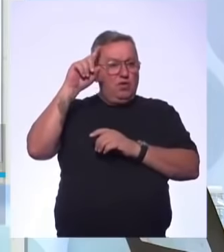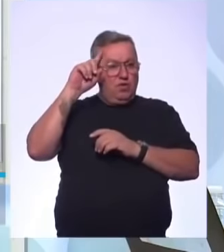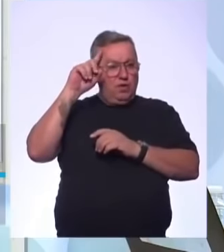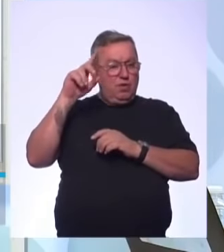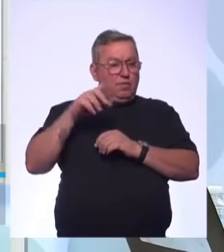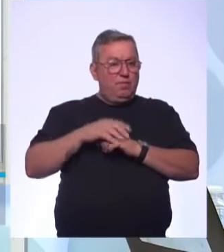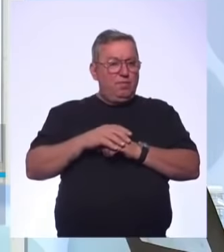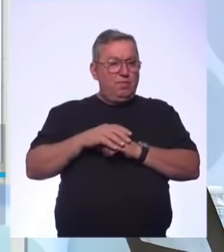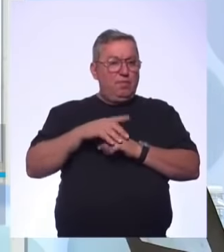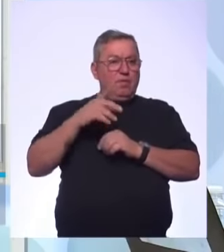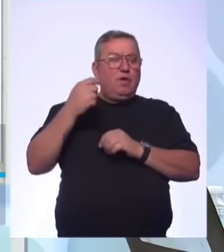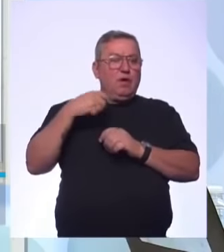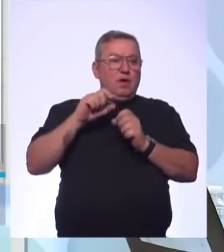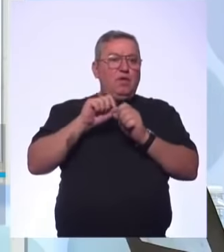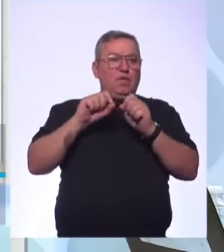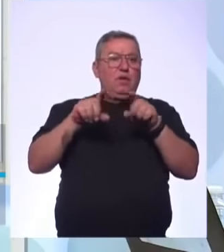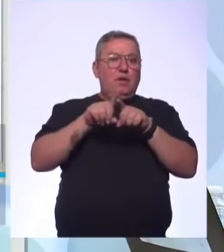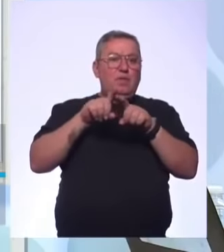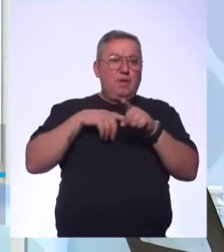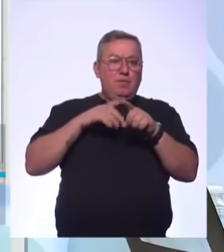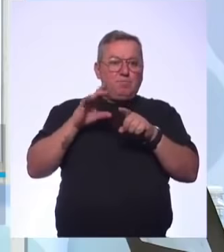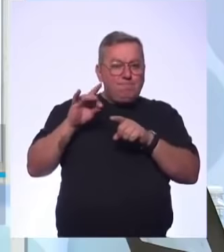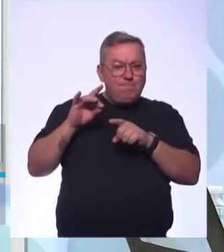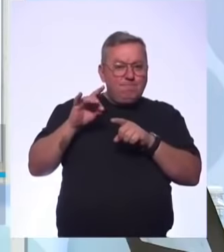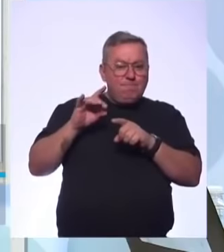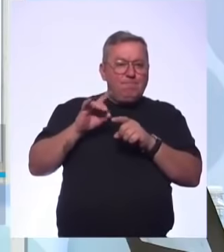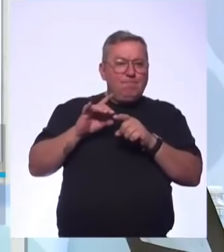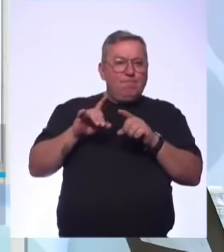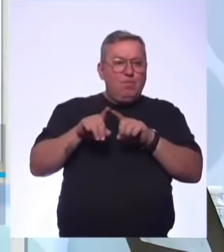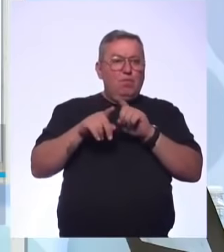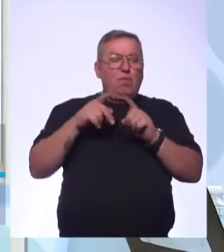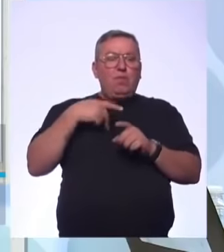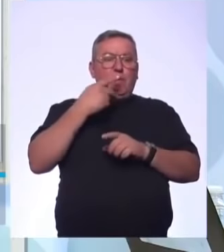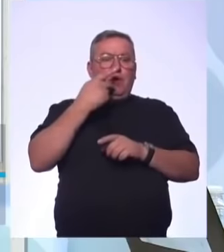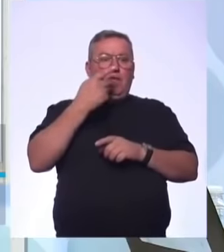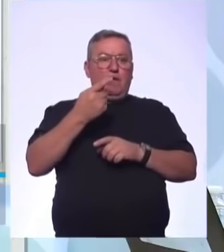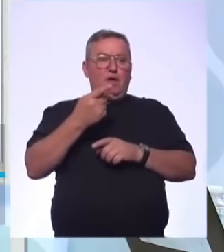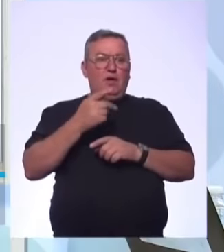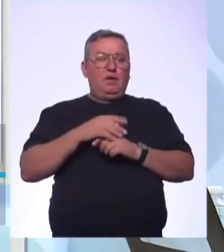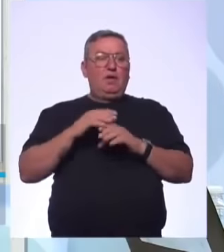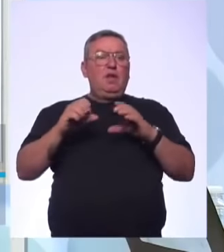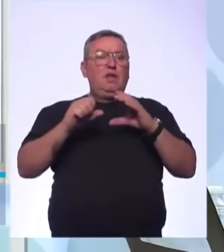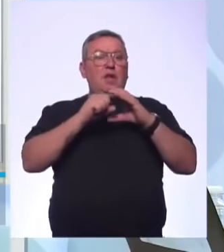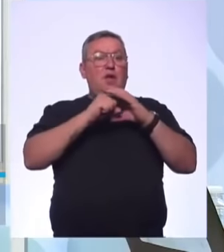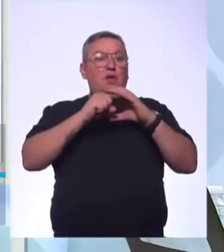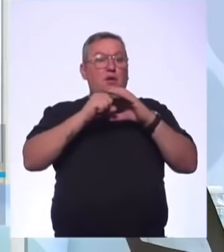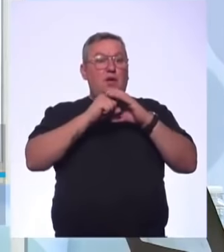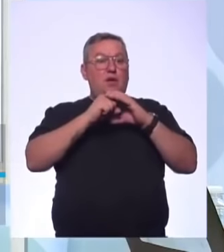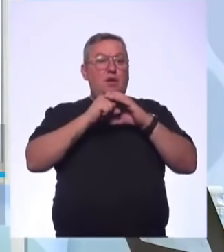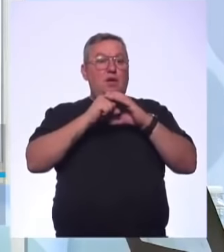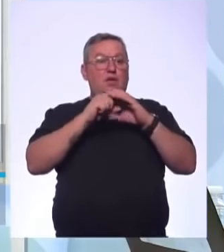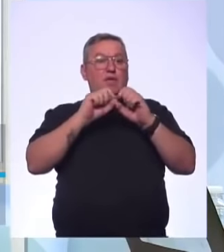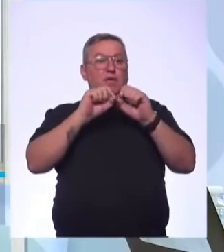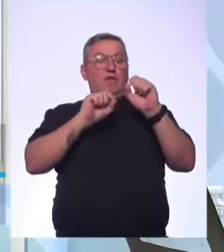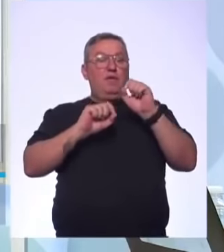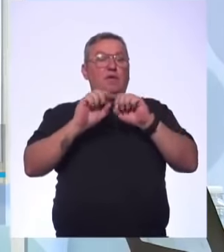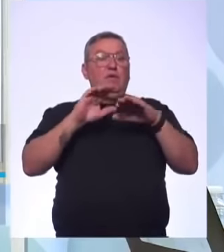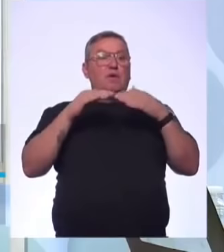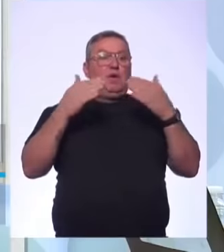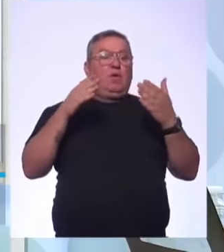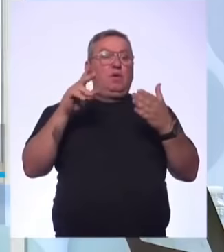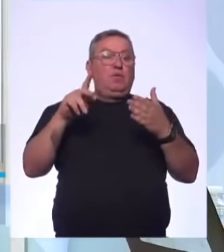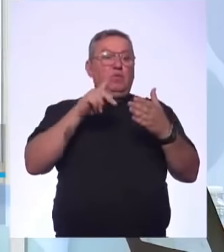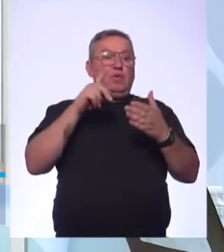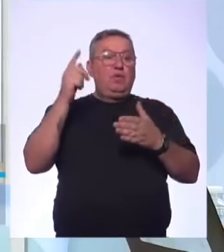estudar. Eu também fiz as minhas colinhas a respeito da pronúncia das células. Então, o que você vai fazer quando o professor